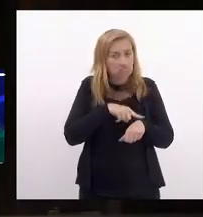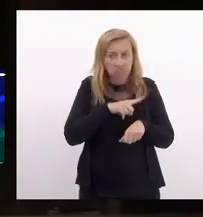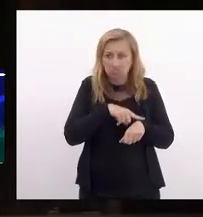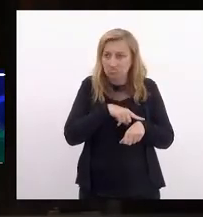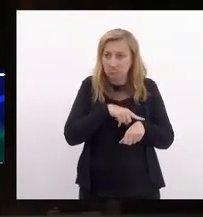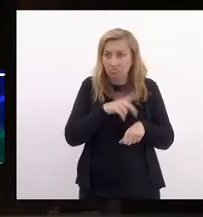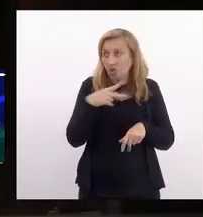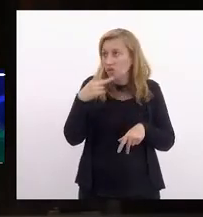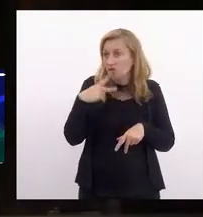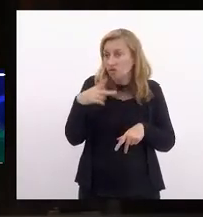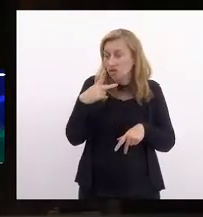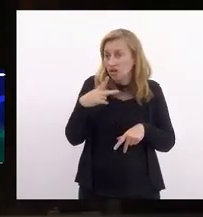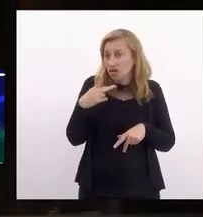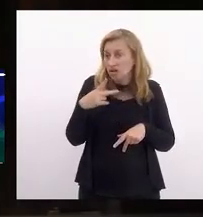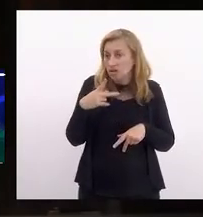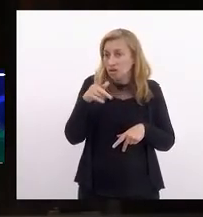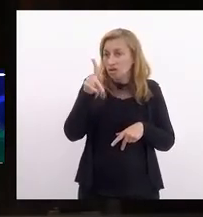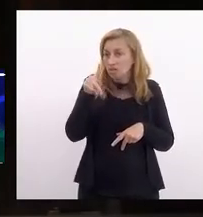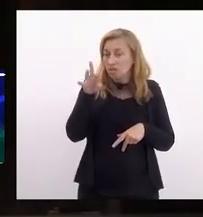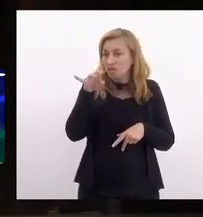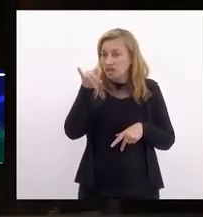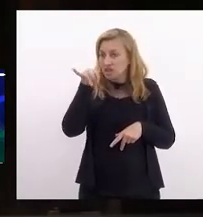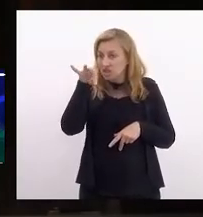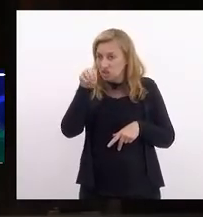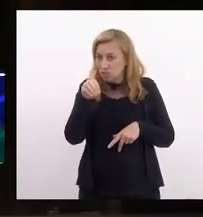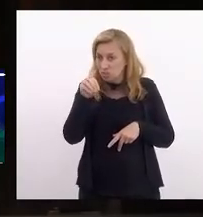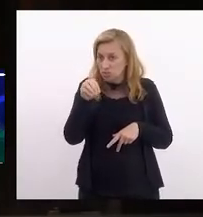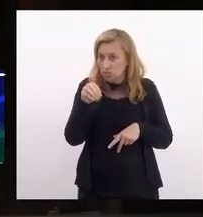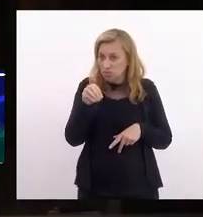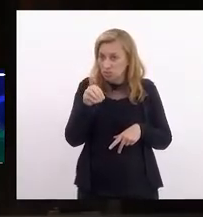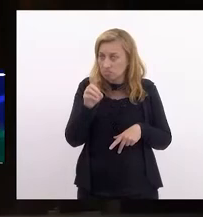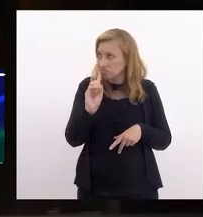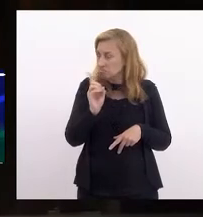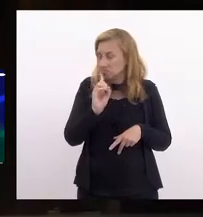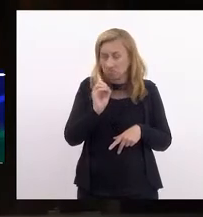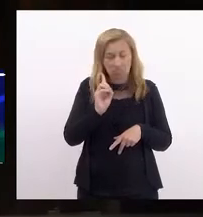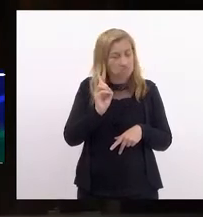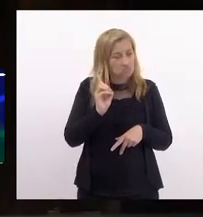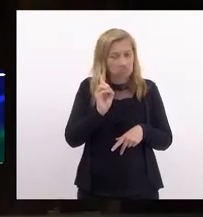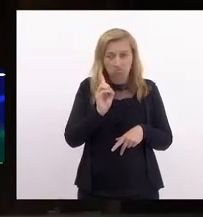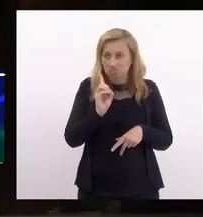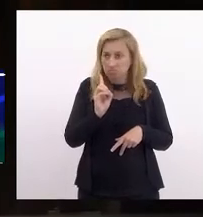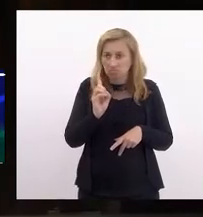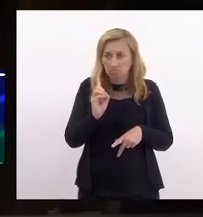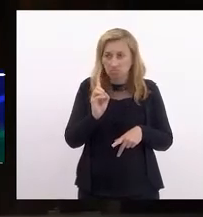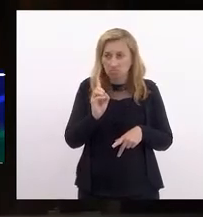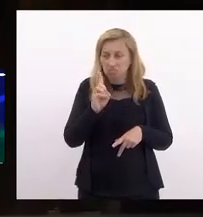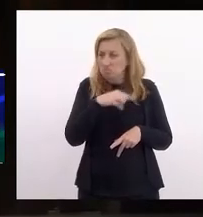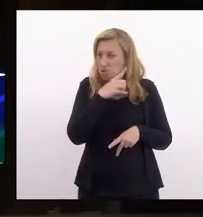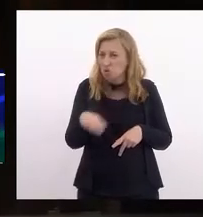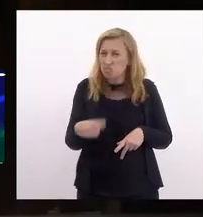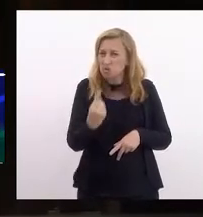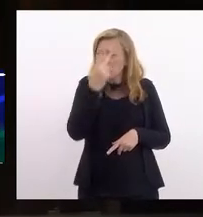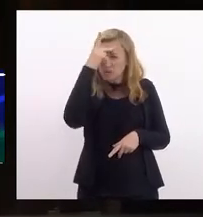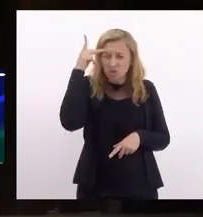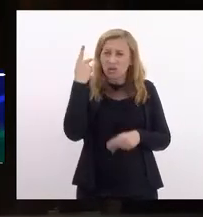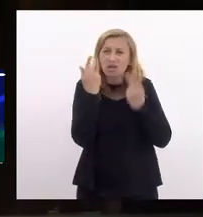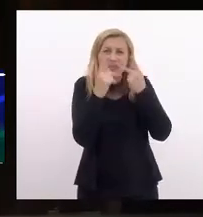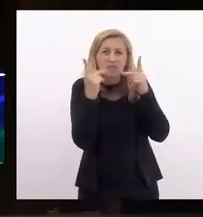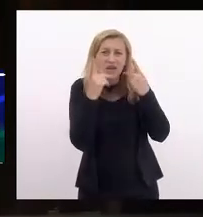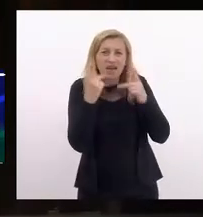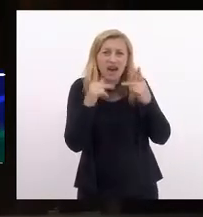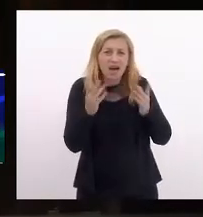eu falo em por hoje gilista não se absolutamente se proibir alguém de